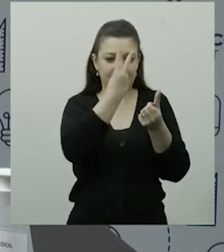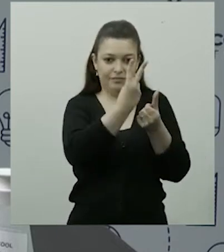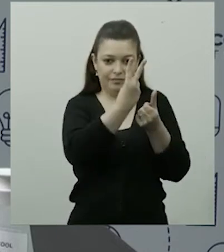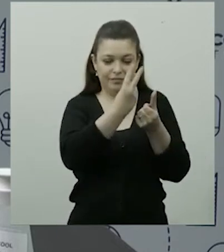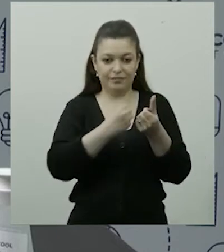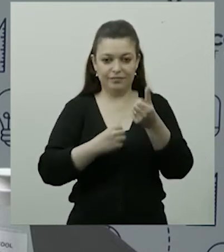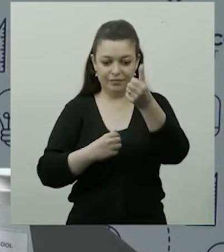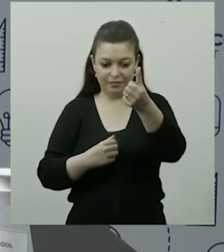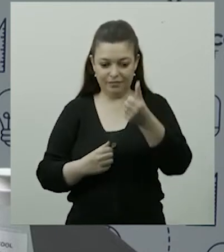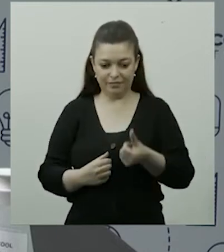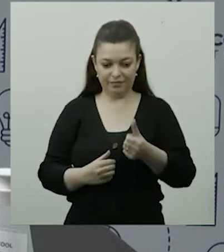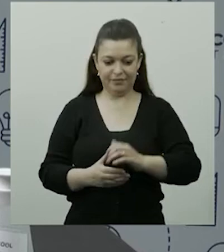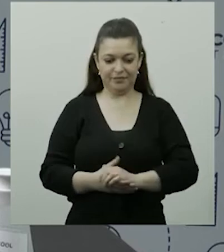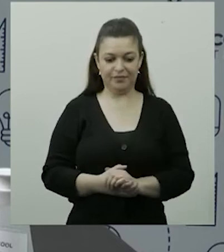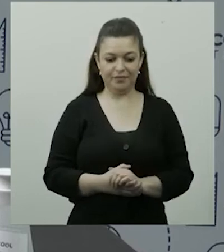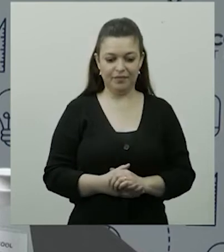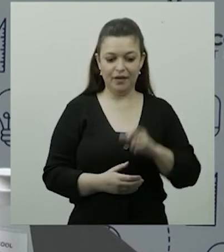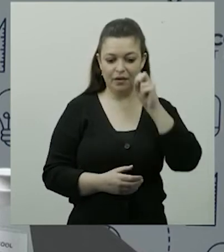1,